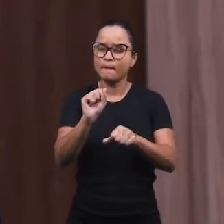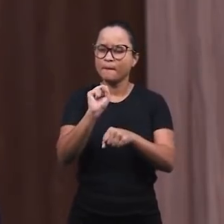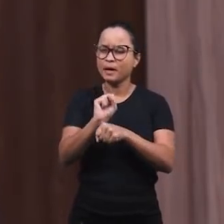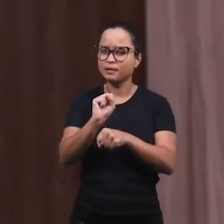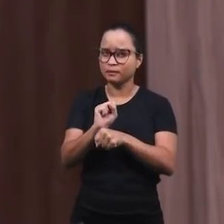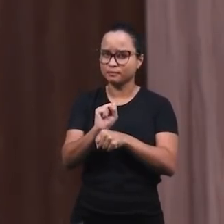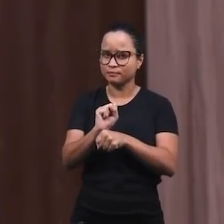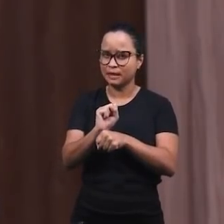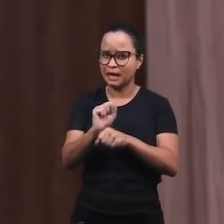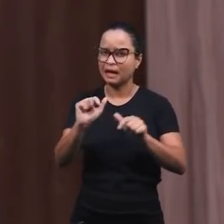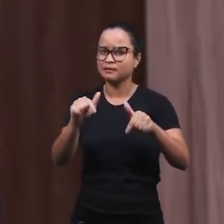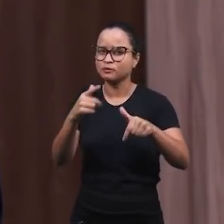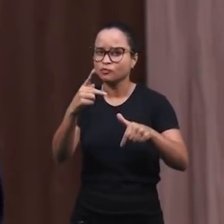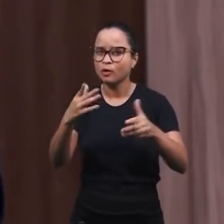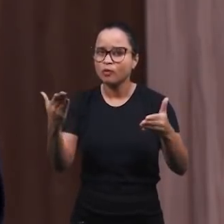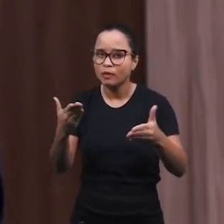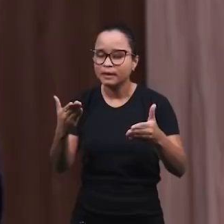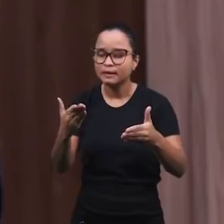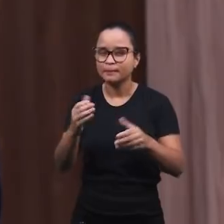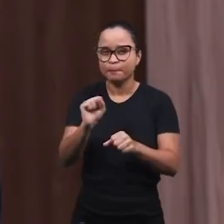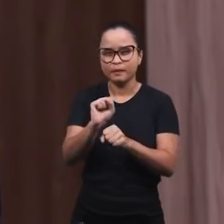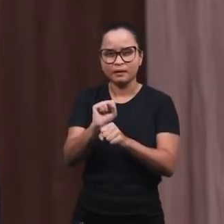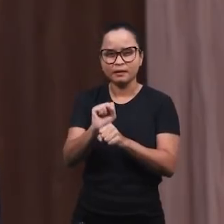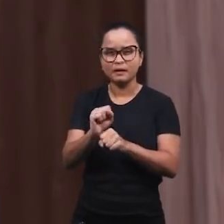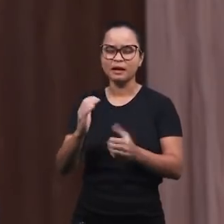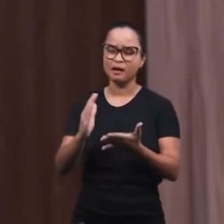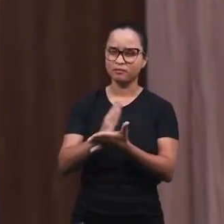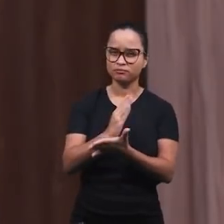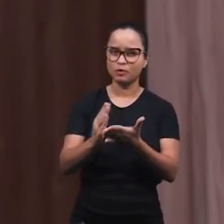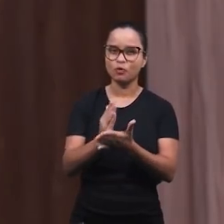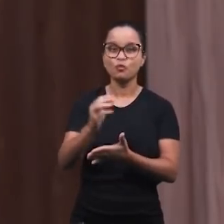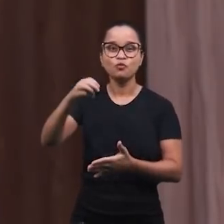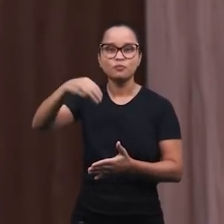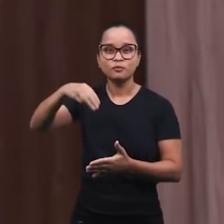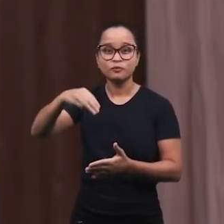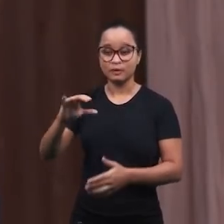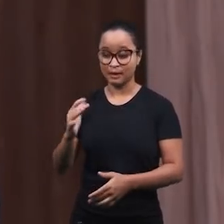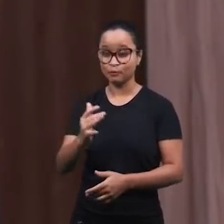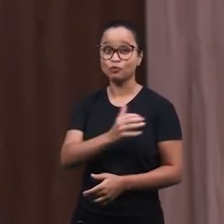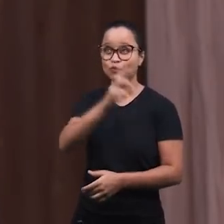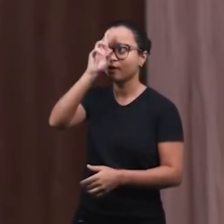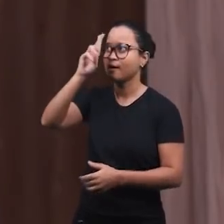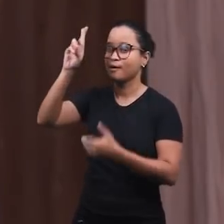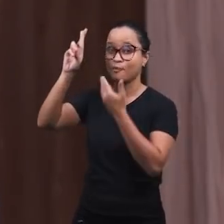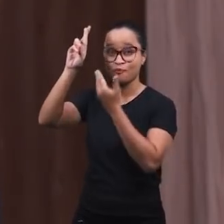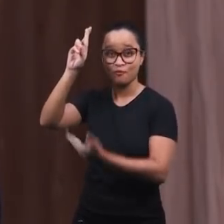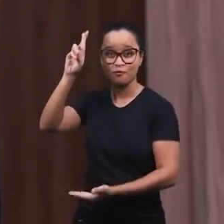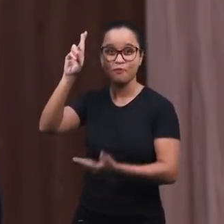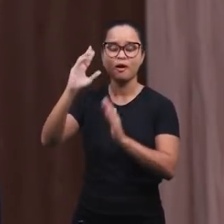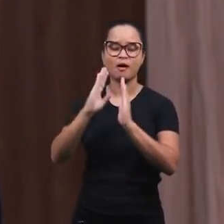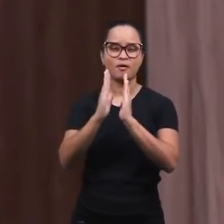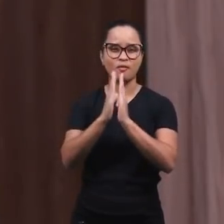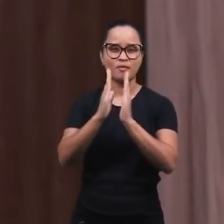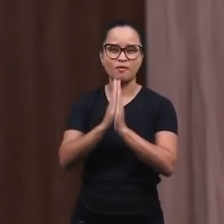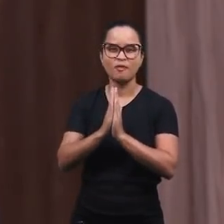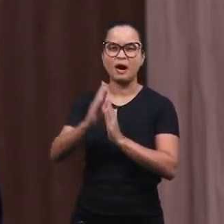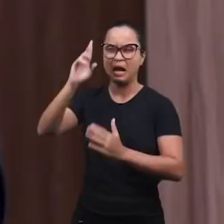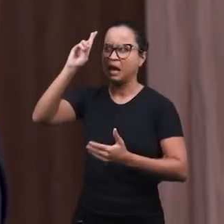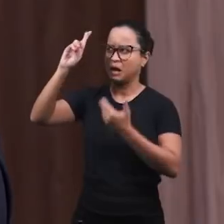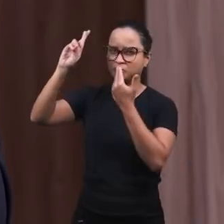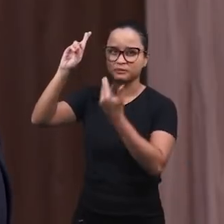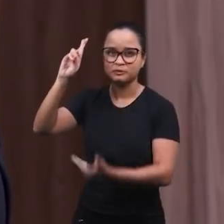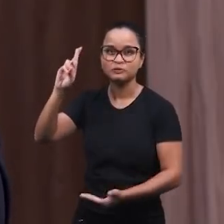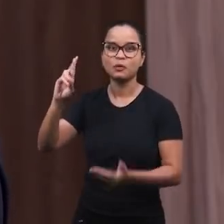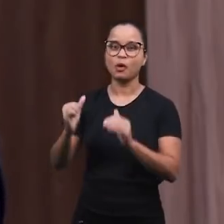está fazendo agora e, nesse instante, dedicar alguns instantes, alguns minutos a adorar ao Senhor, a orar a Ele, a